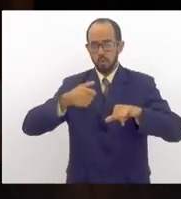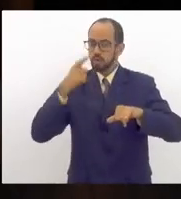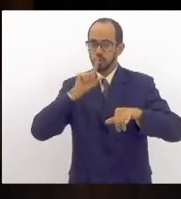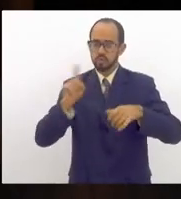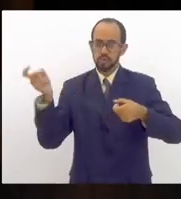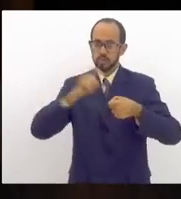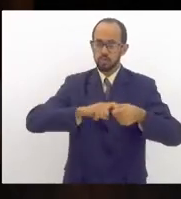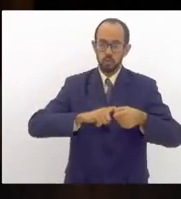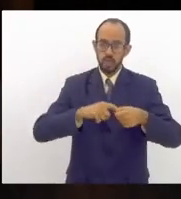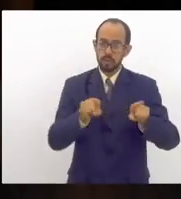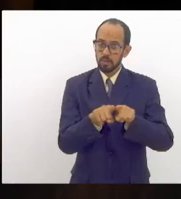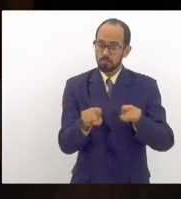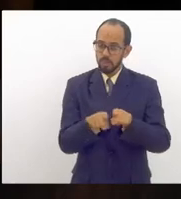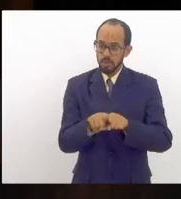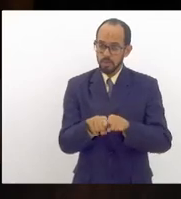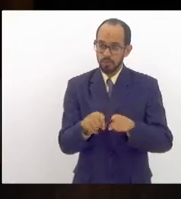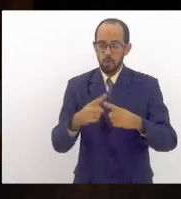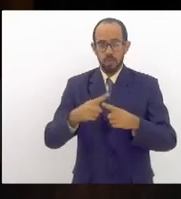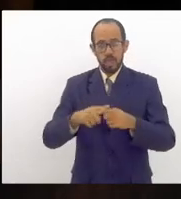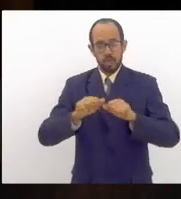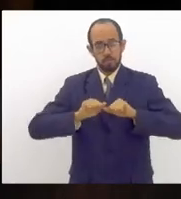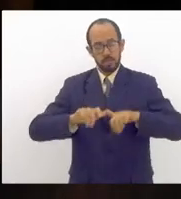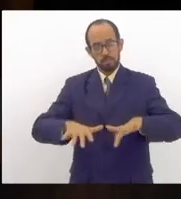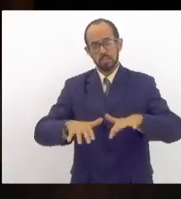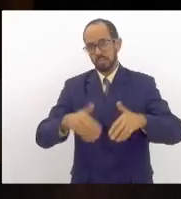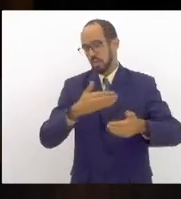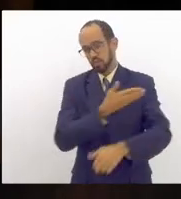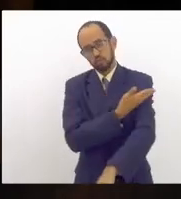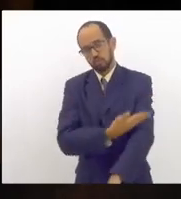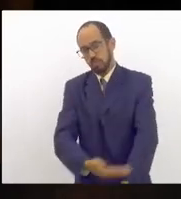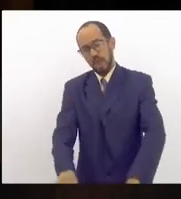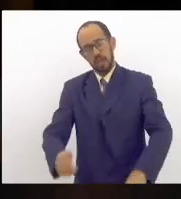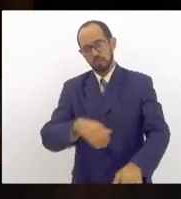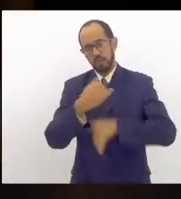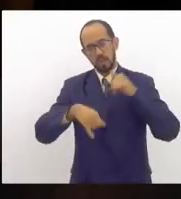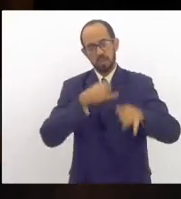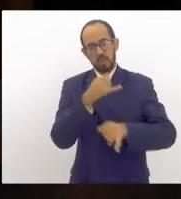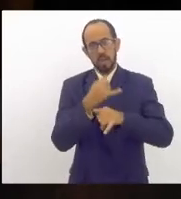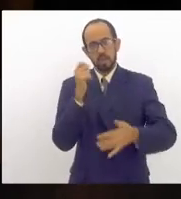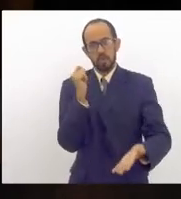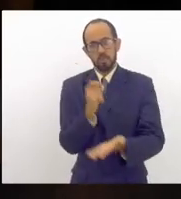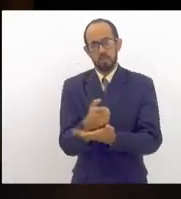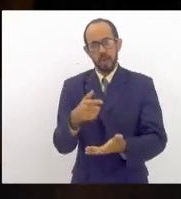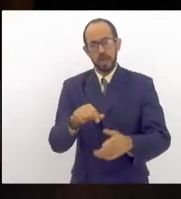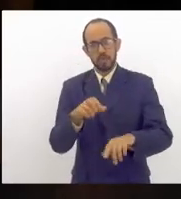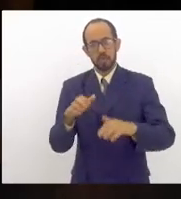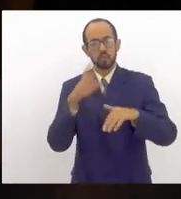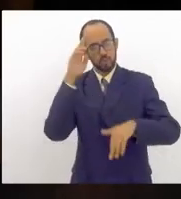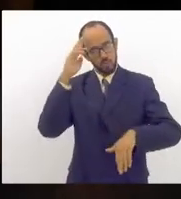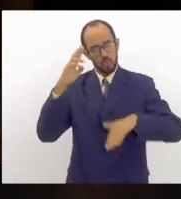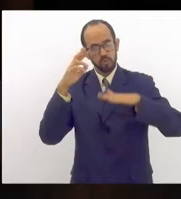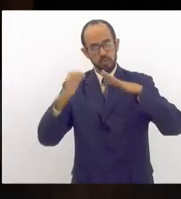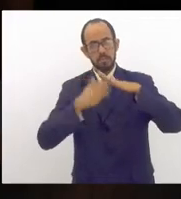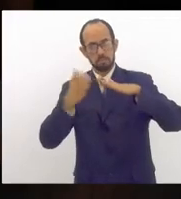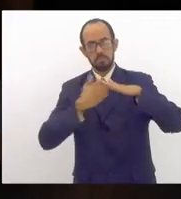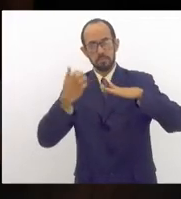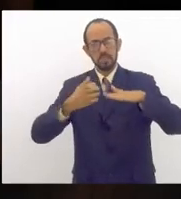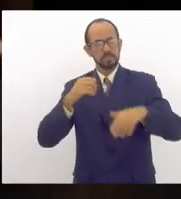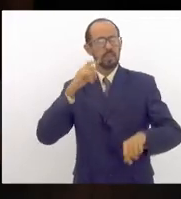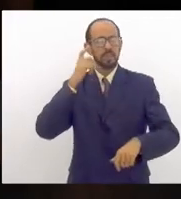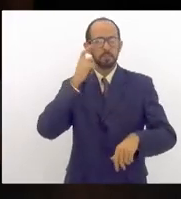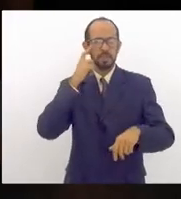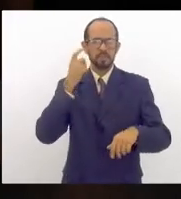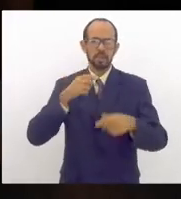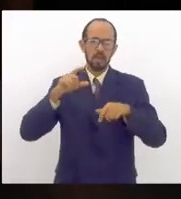se recolocar porque na pandemia as pessoas se acostumaram a fazer compra online e o e o empresário ali ele acha que é mais é mais lucra